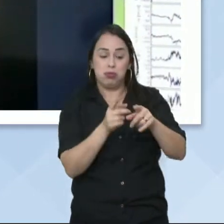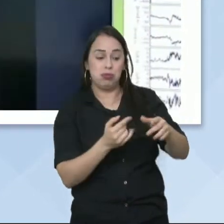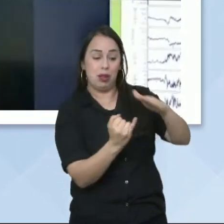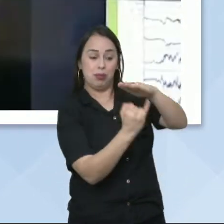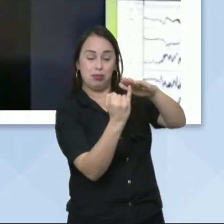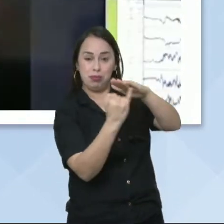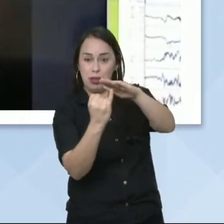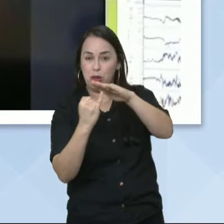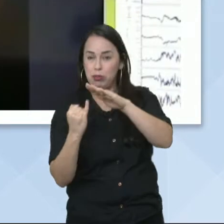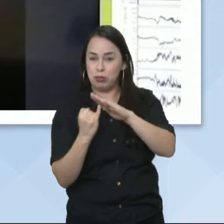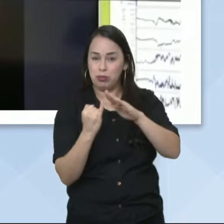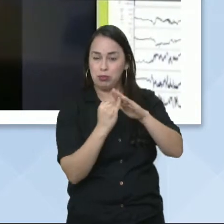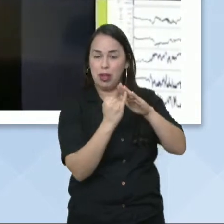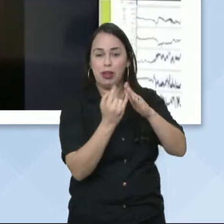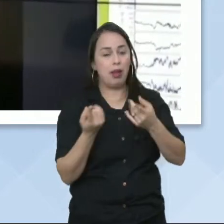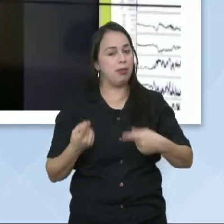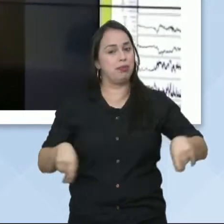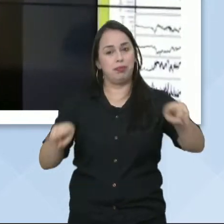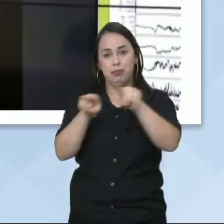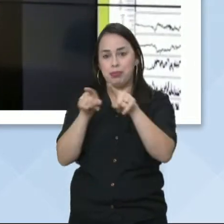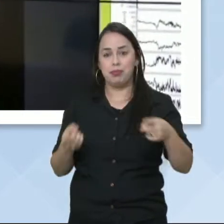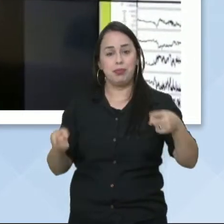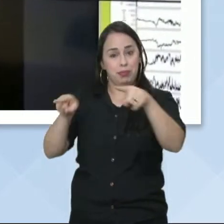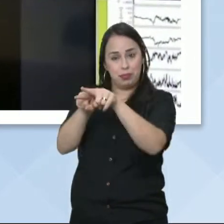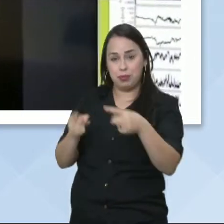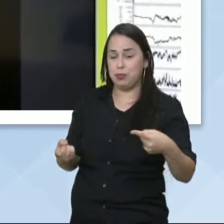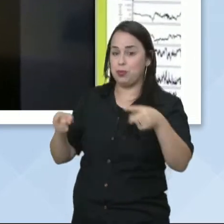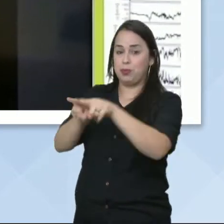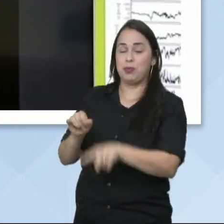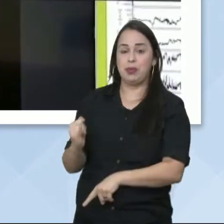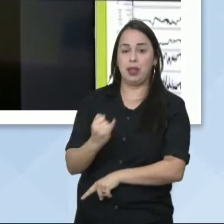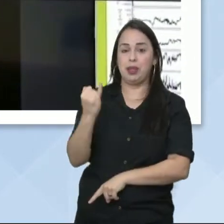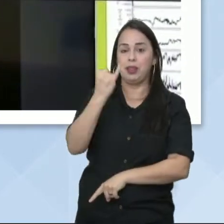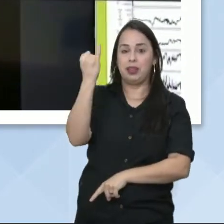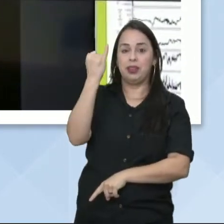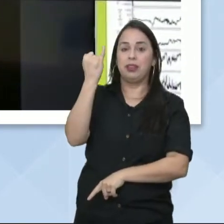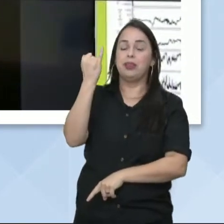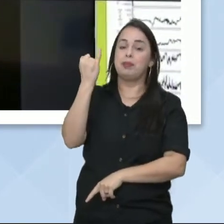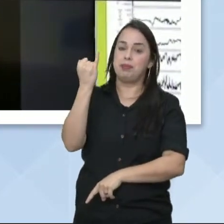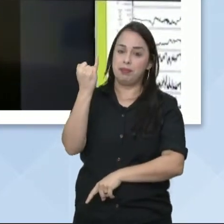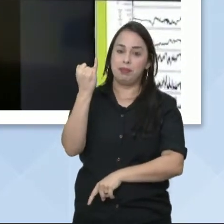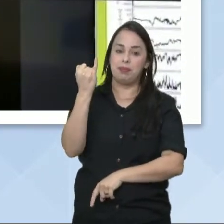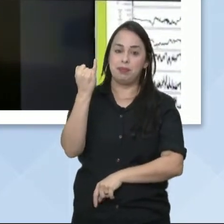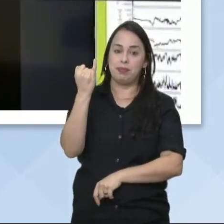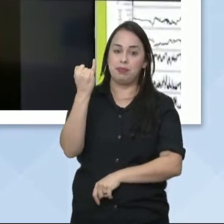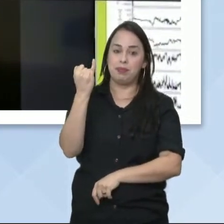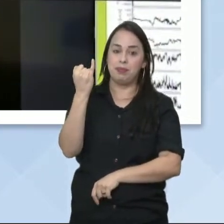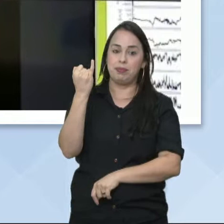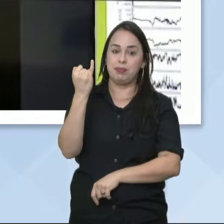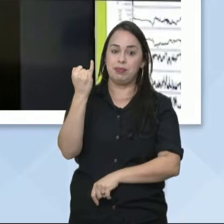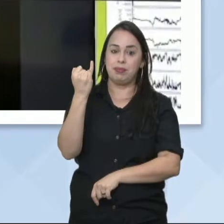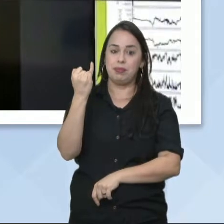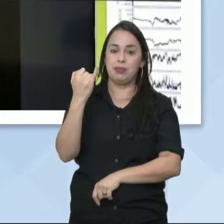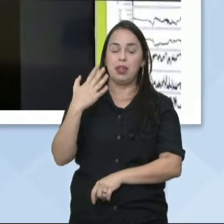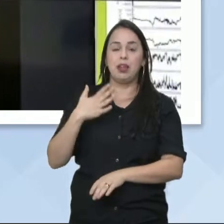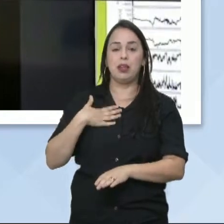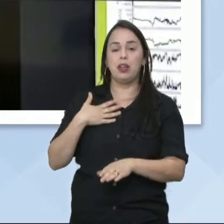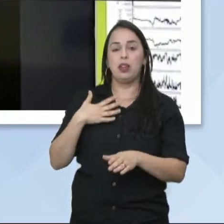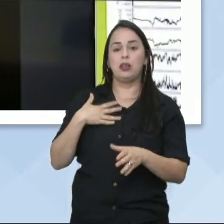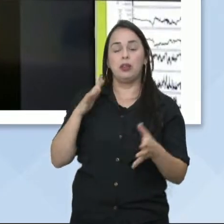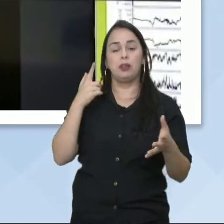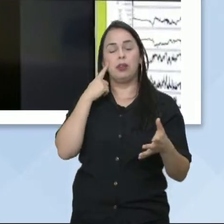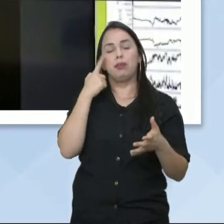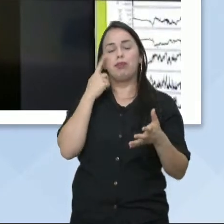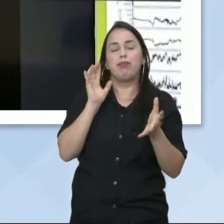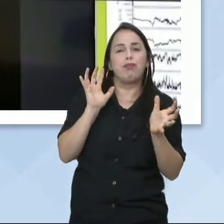mundo todo por conta das explosões solares. Isso aí é além daquilo que a gente vê normalmente, que é clima e tempo. Isso aí é